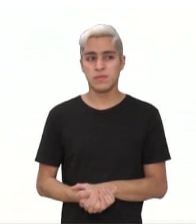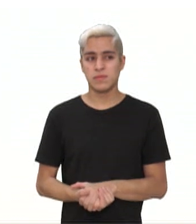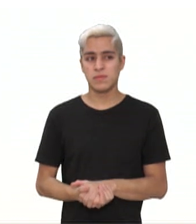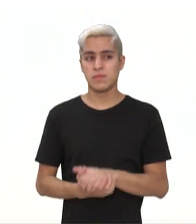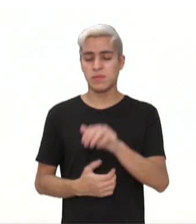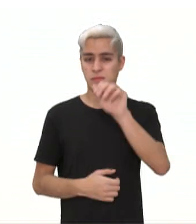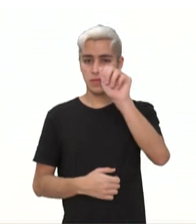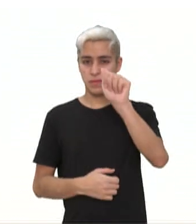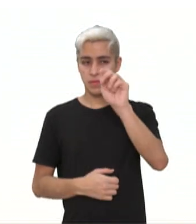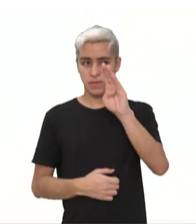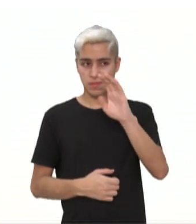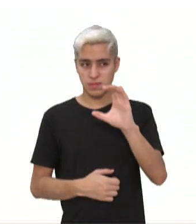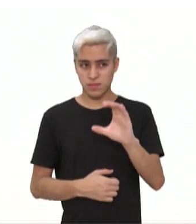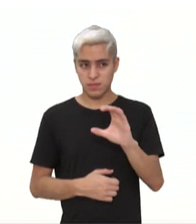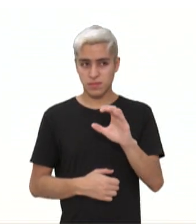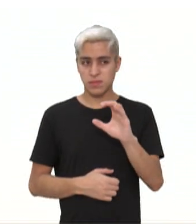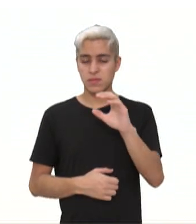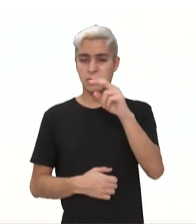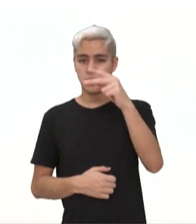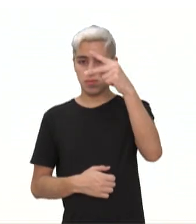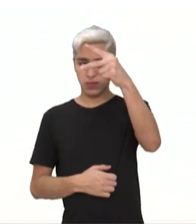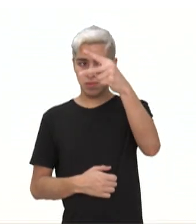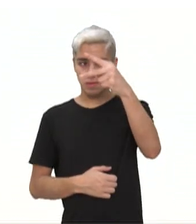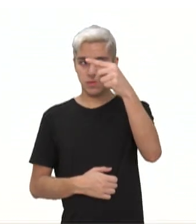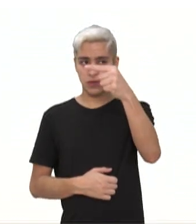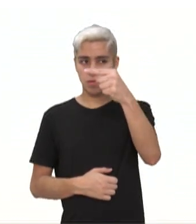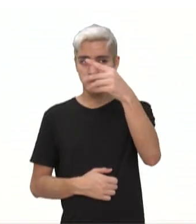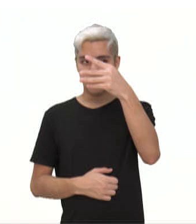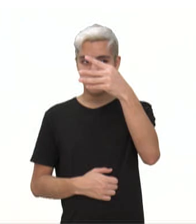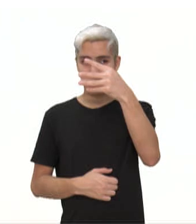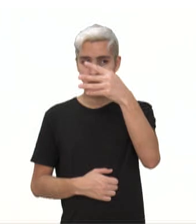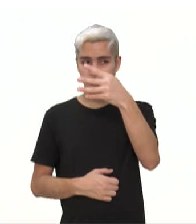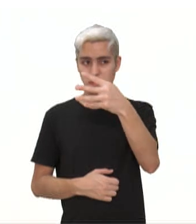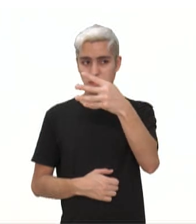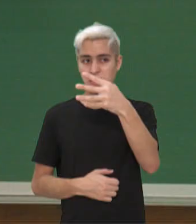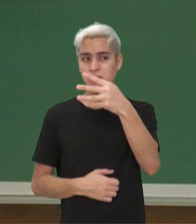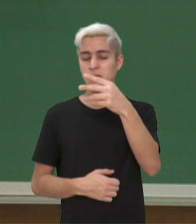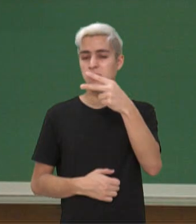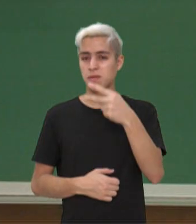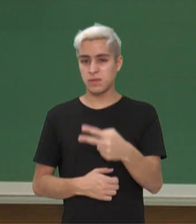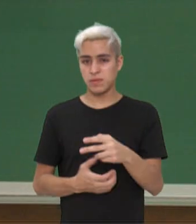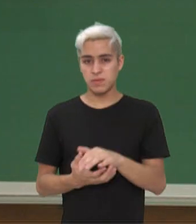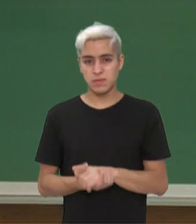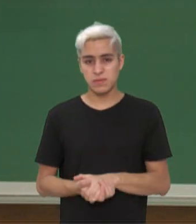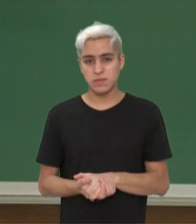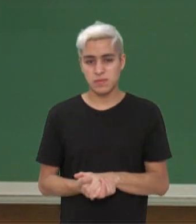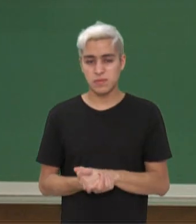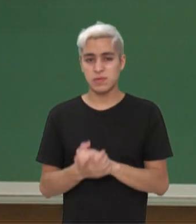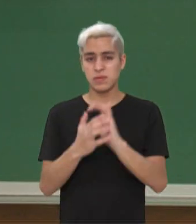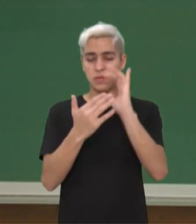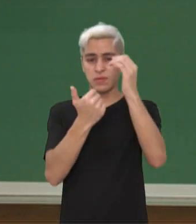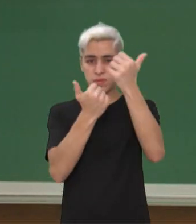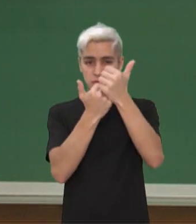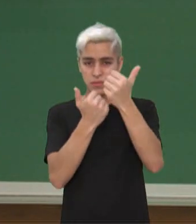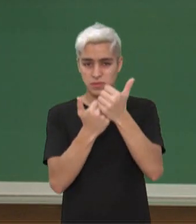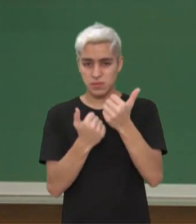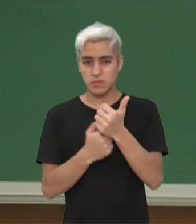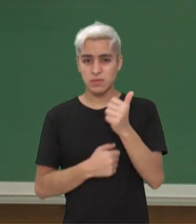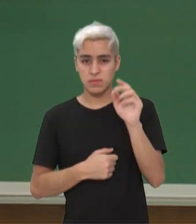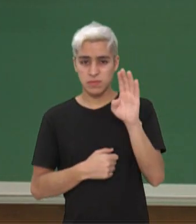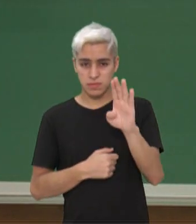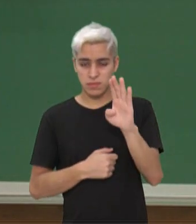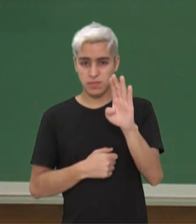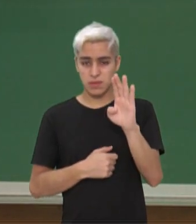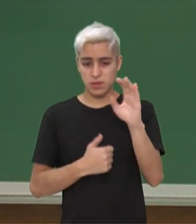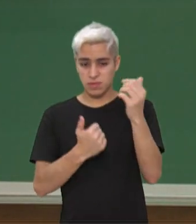A, B e C. 2, menos 4 e 2. Então, substituindo o B por